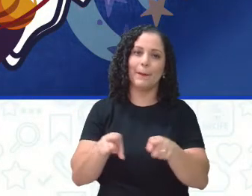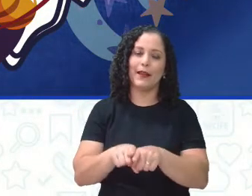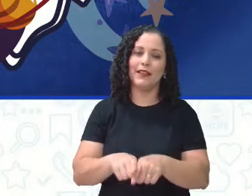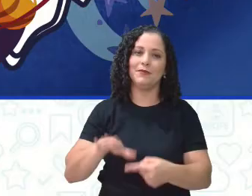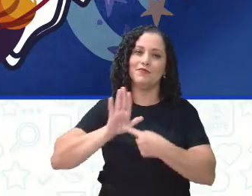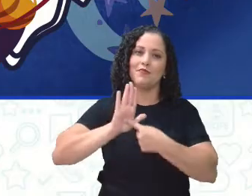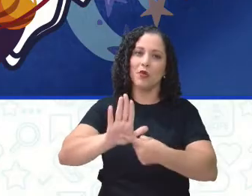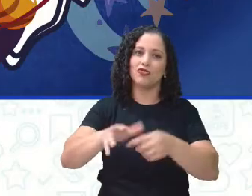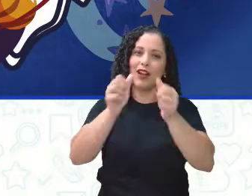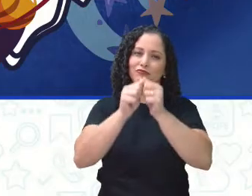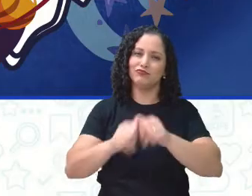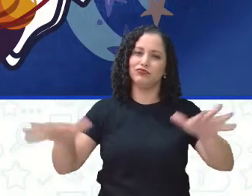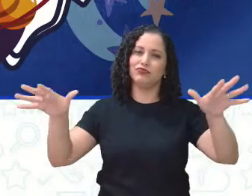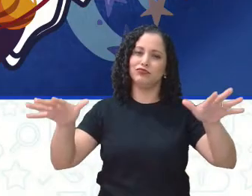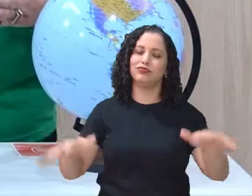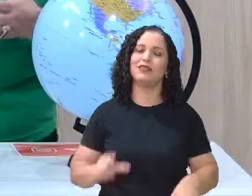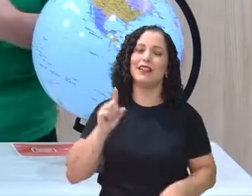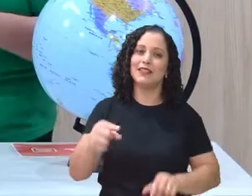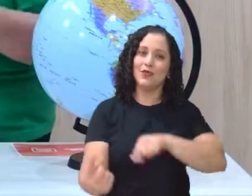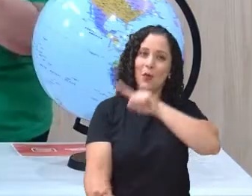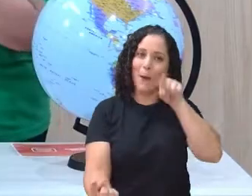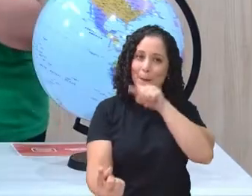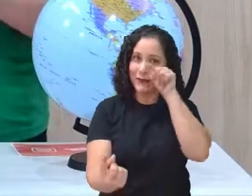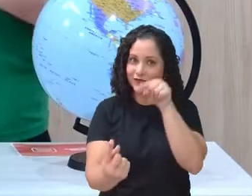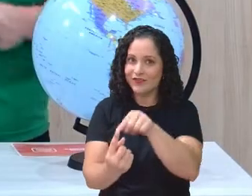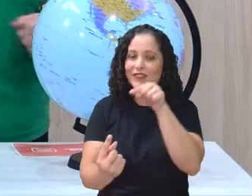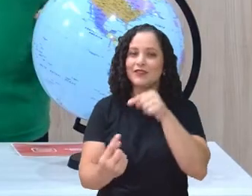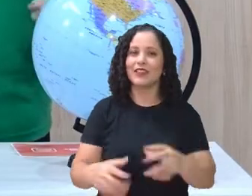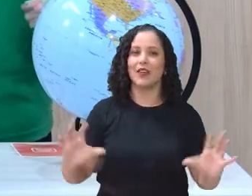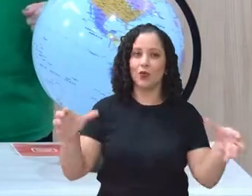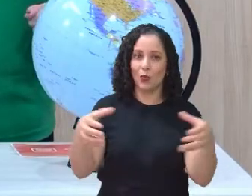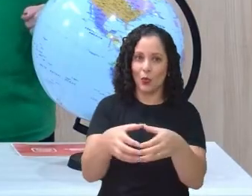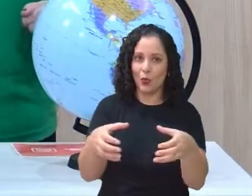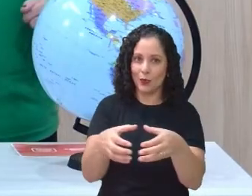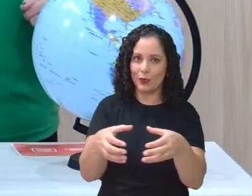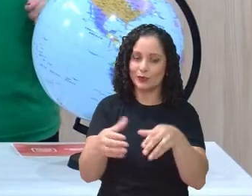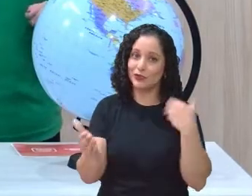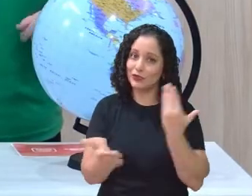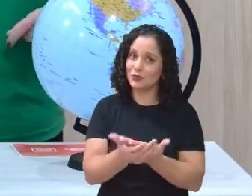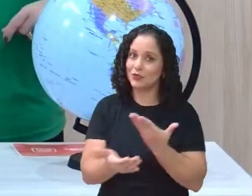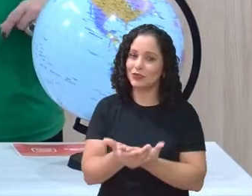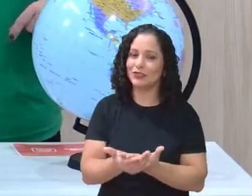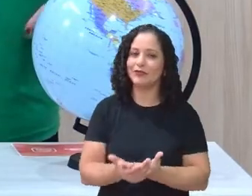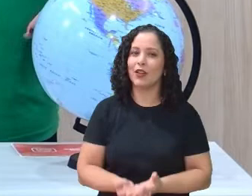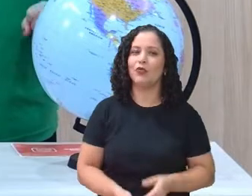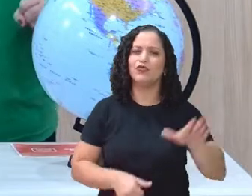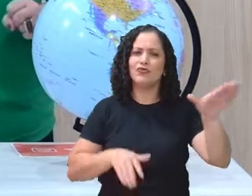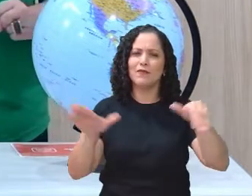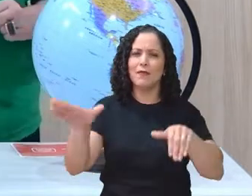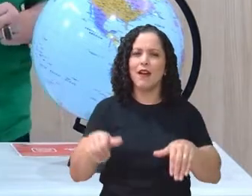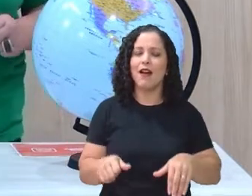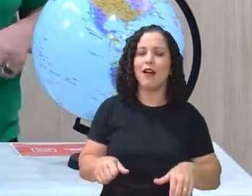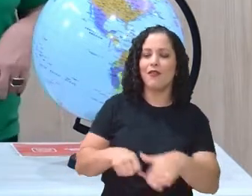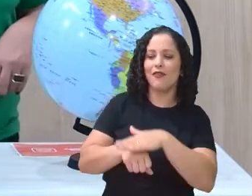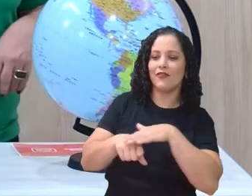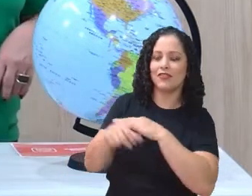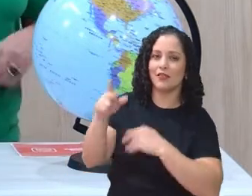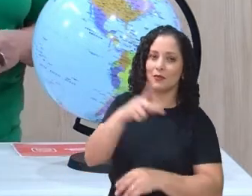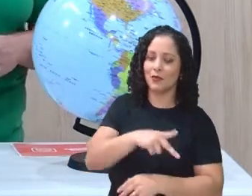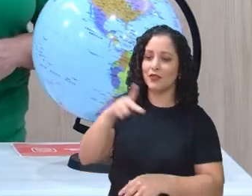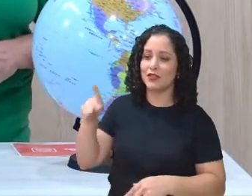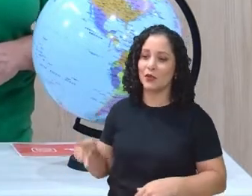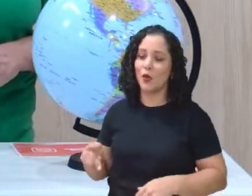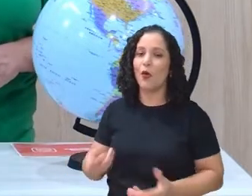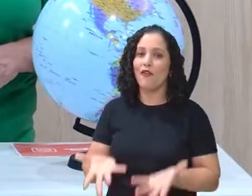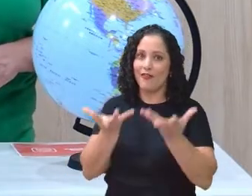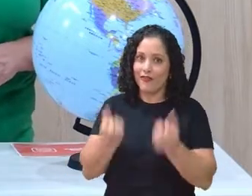né, essa grande missão aí, que é do Clube de Astronomia. Então, fala para o seu professor lá na escola que nós